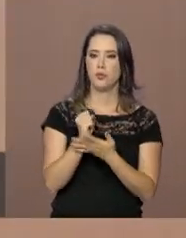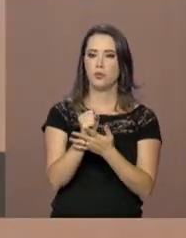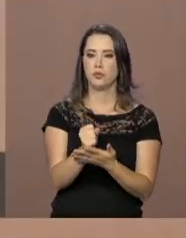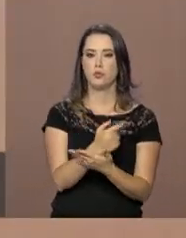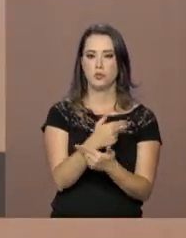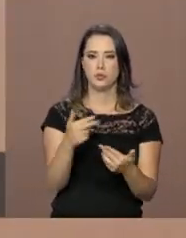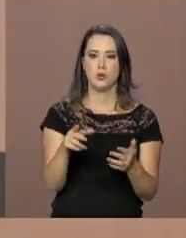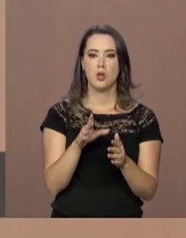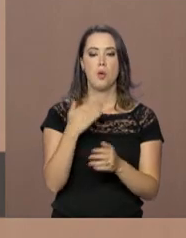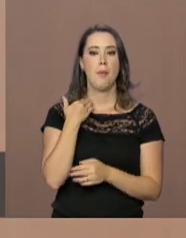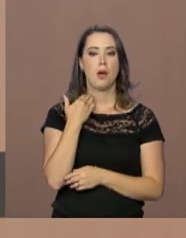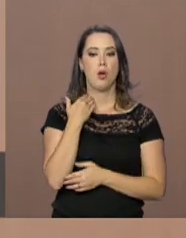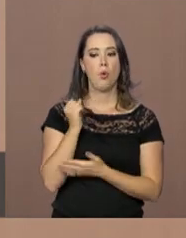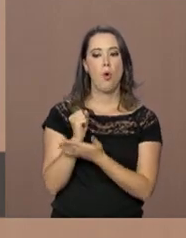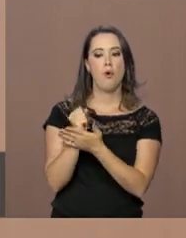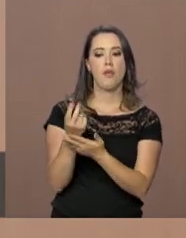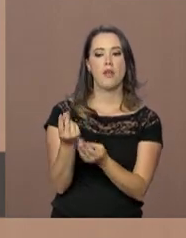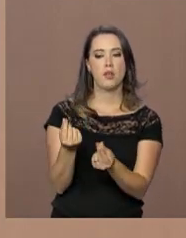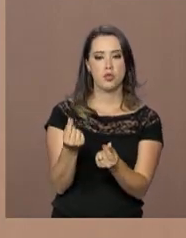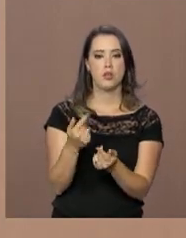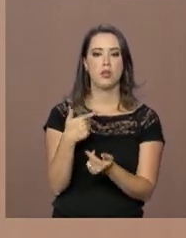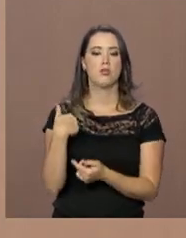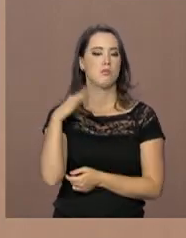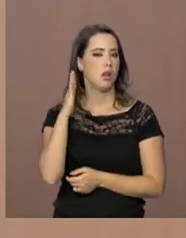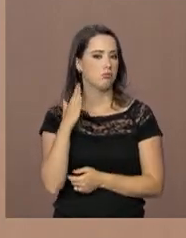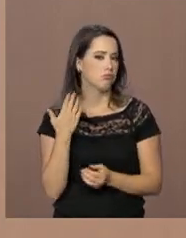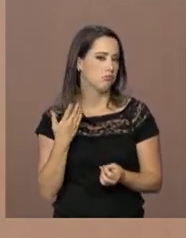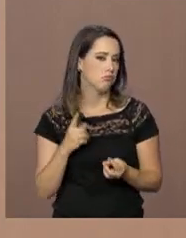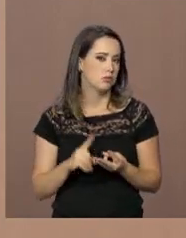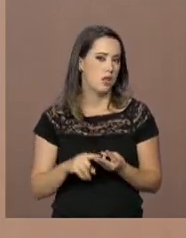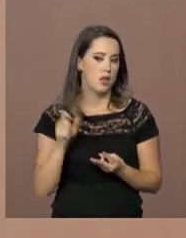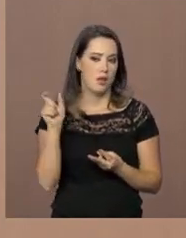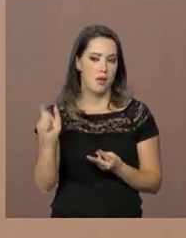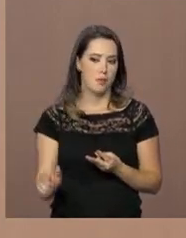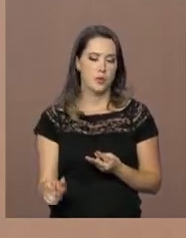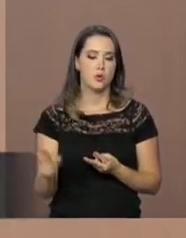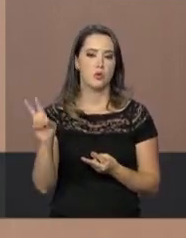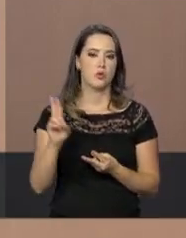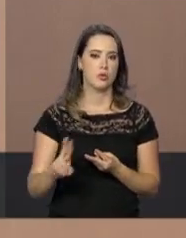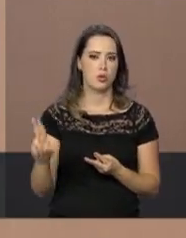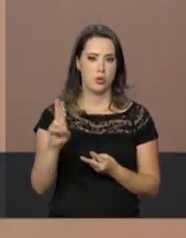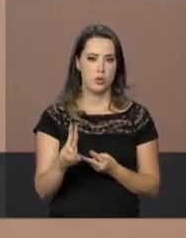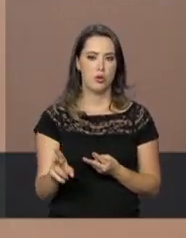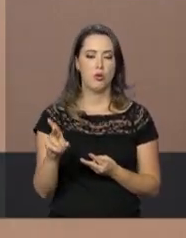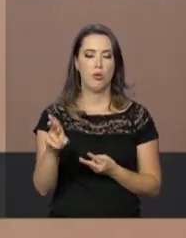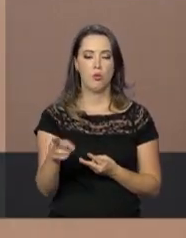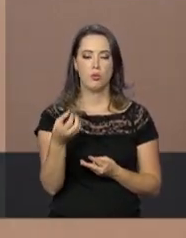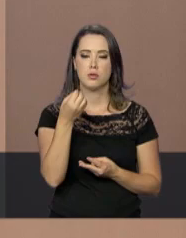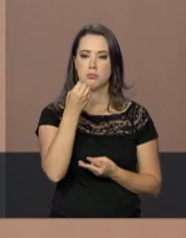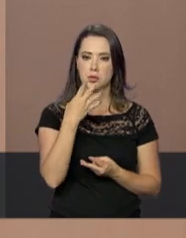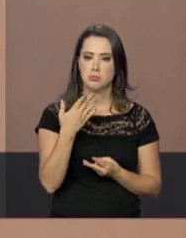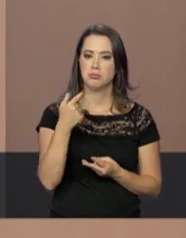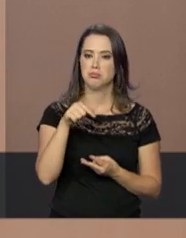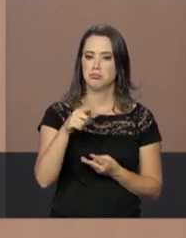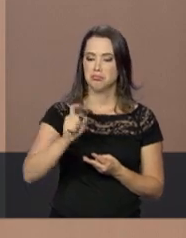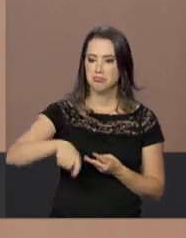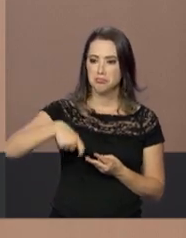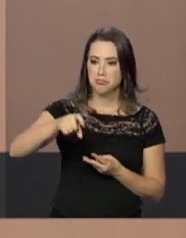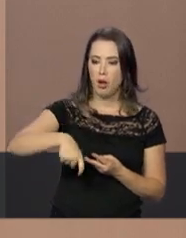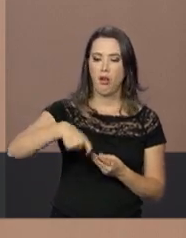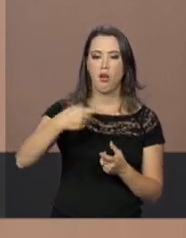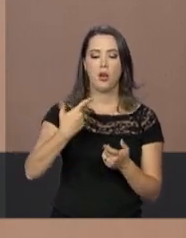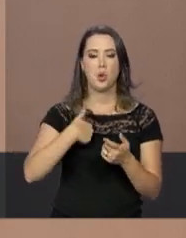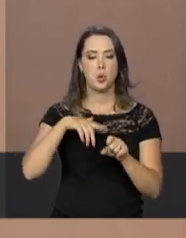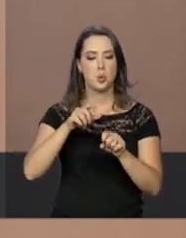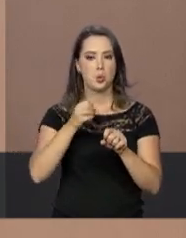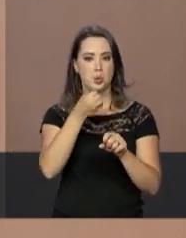disposição dos agentes financeiros em ofertar os recursos, o demandante do crédito, pelos resultados que ele tem obtido nesses últimos anos, né,